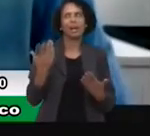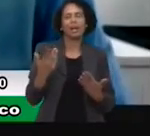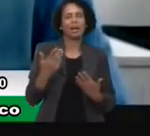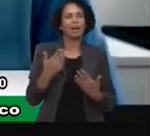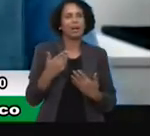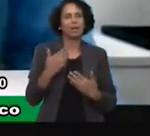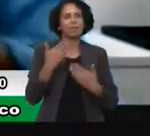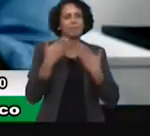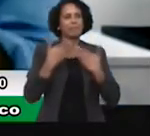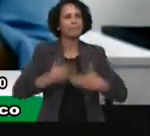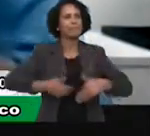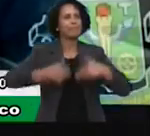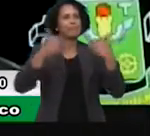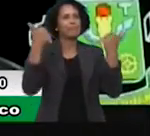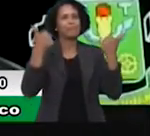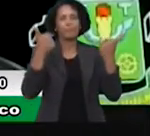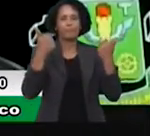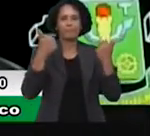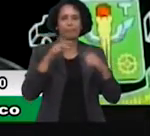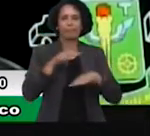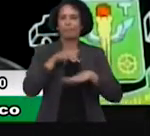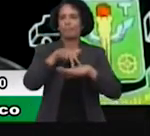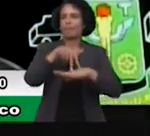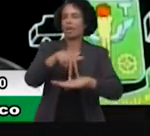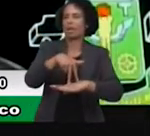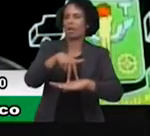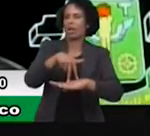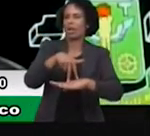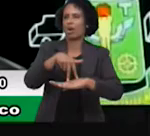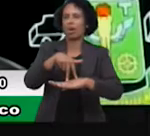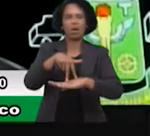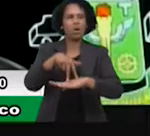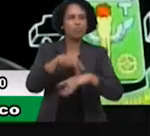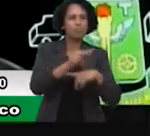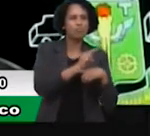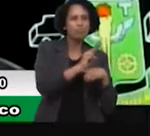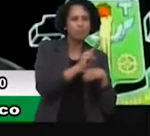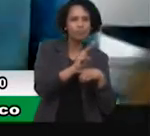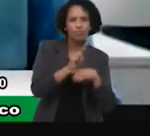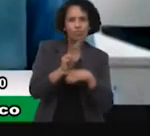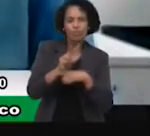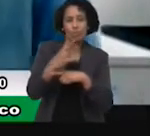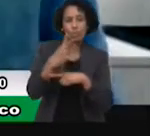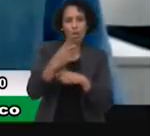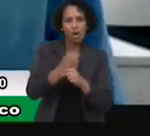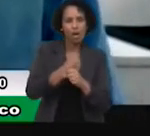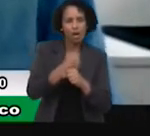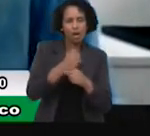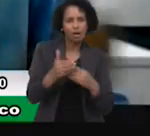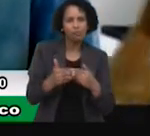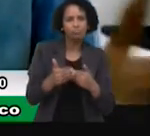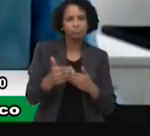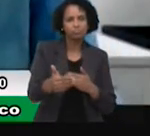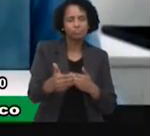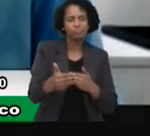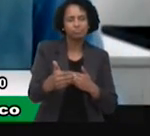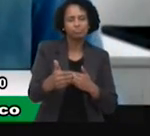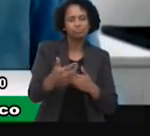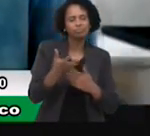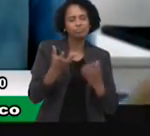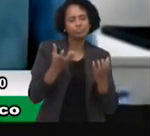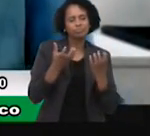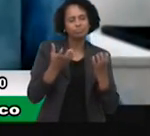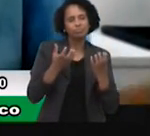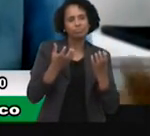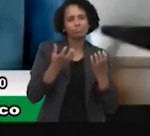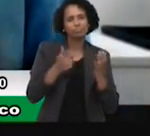posicionamento que eu tomei. Tive uma coerência nele nos 4 anos. E dizer aqui, presidente, a todos os nobres vereadores